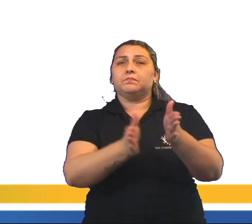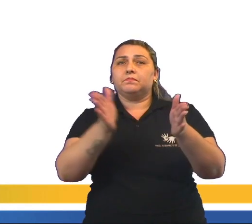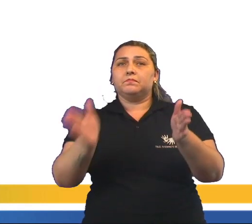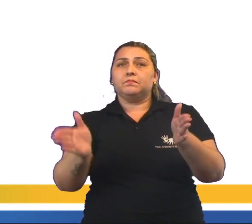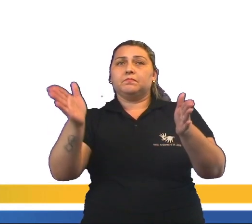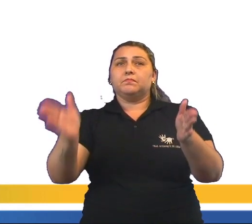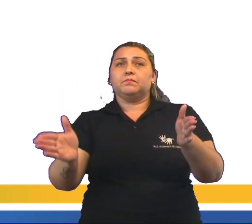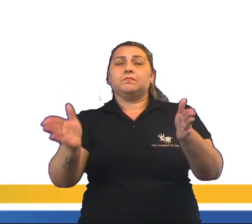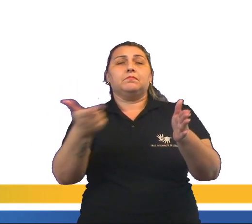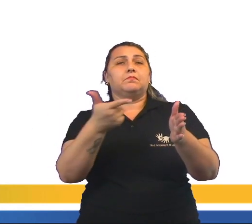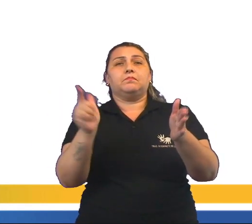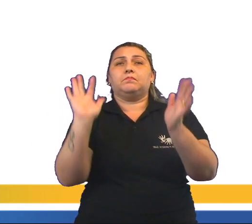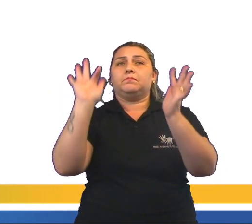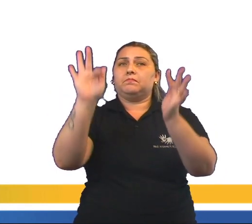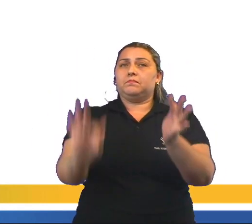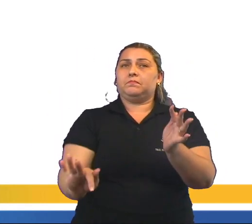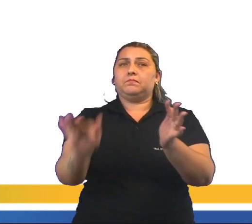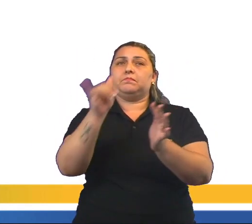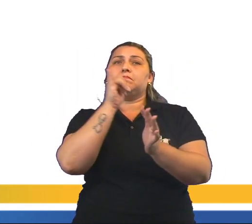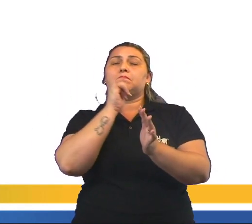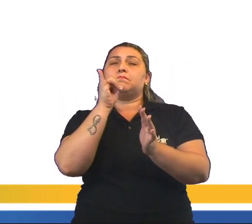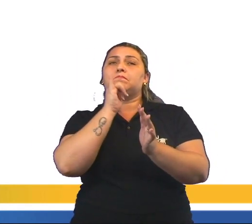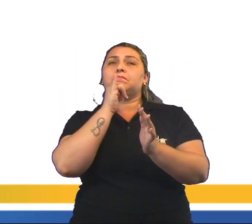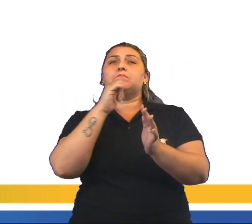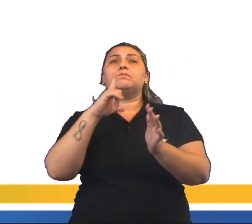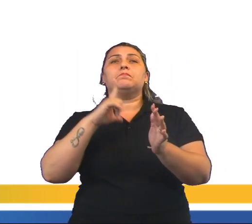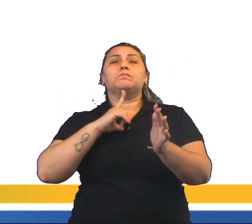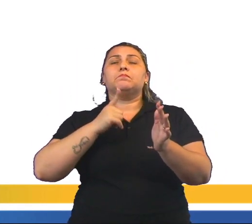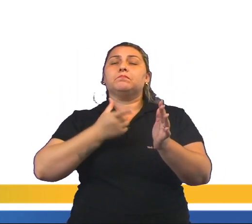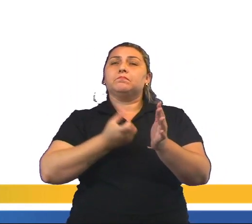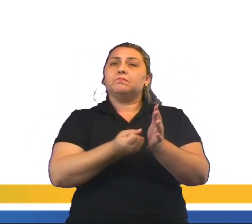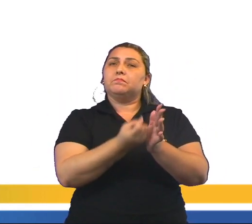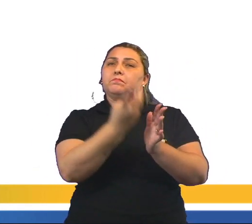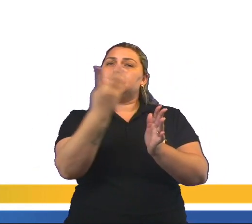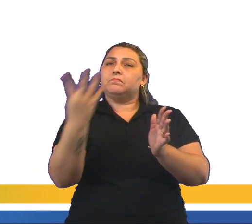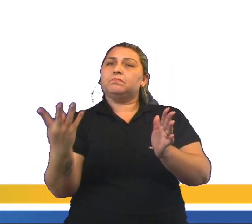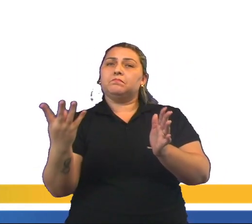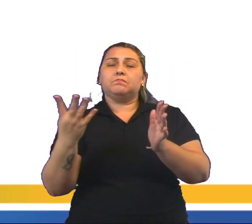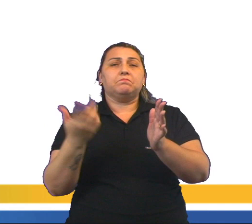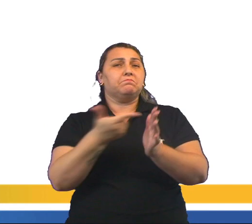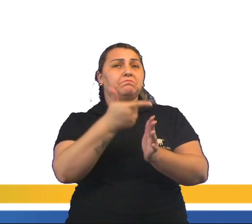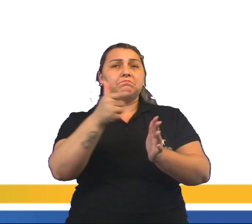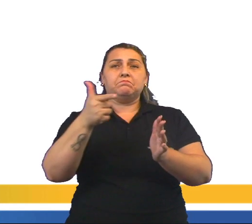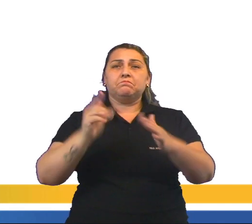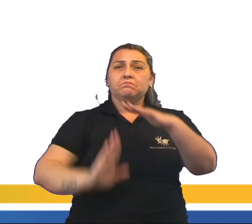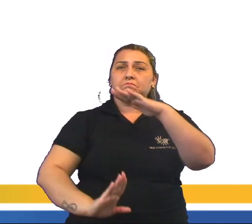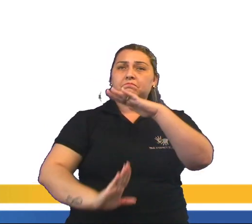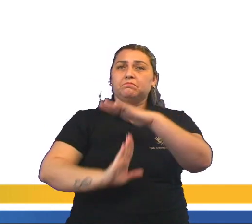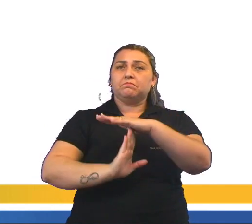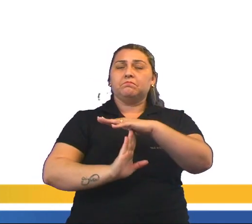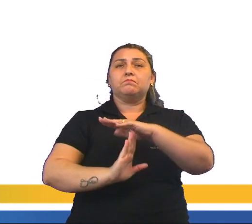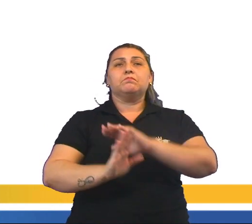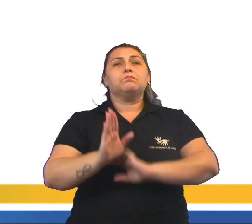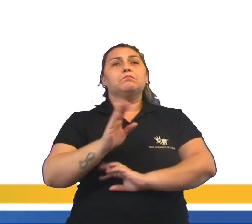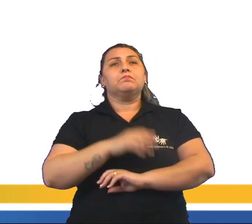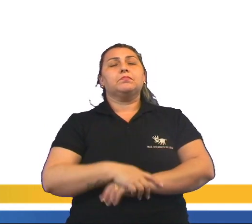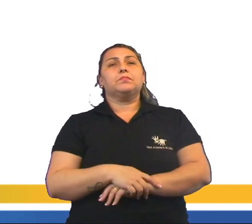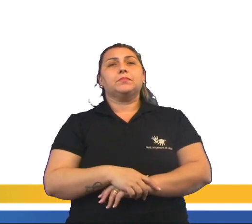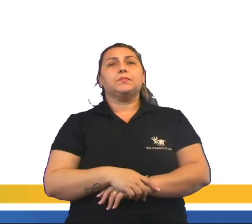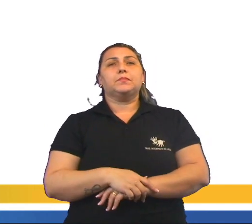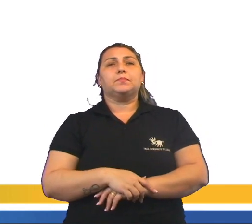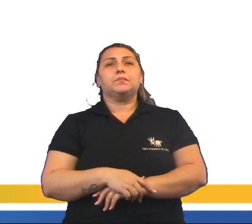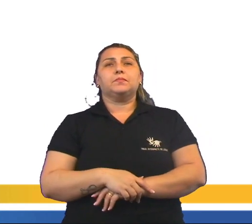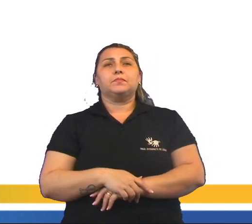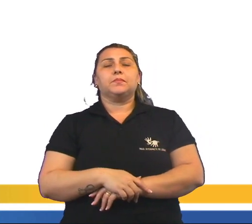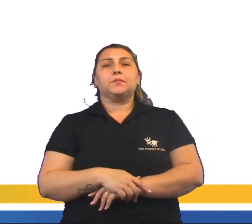sequência infinita tá ele possui uma quantidade ilimitada então aí ele quer